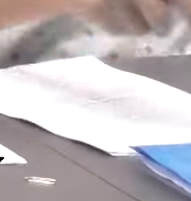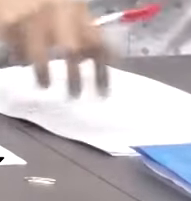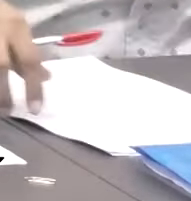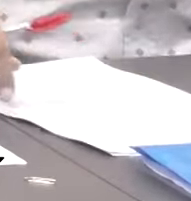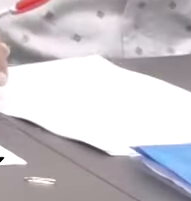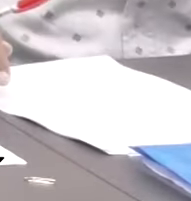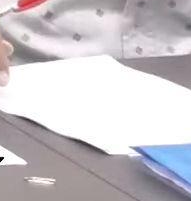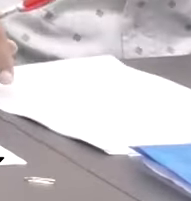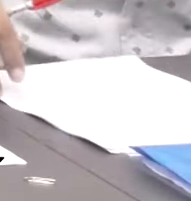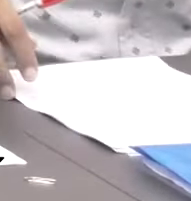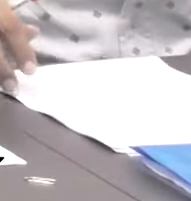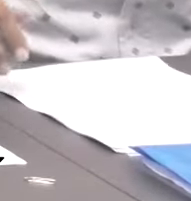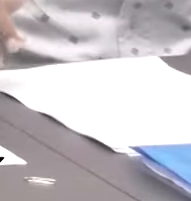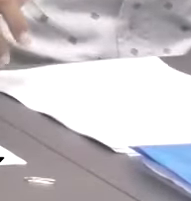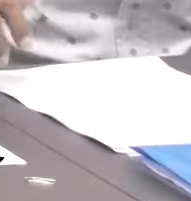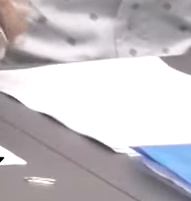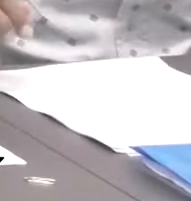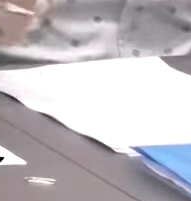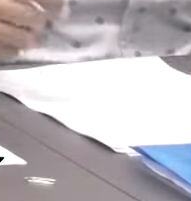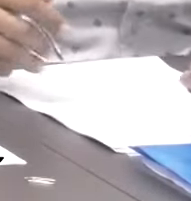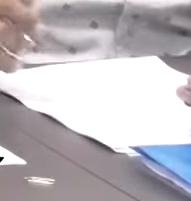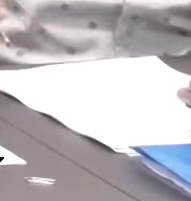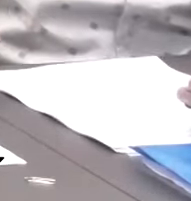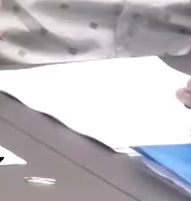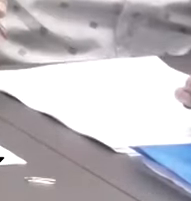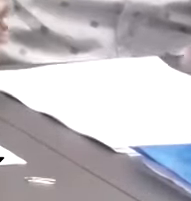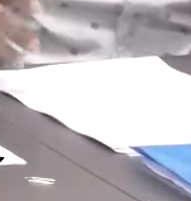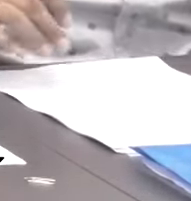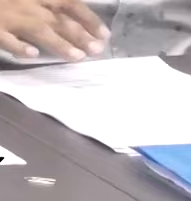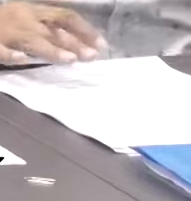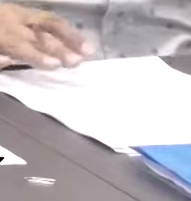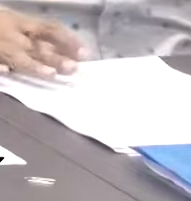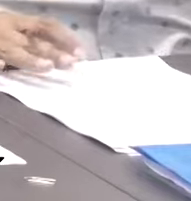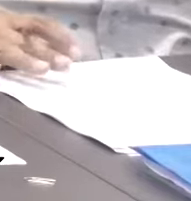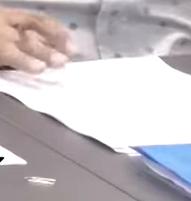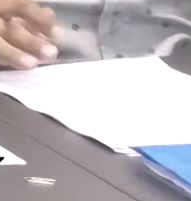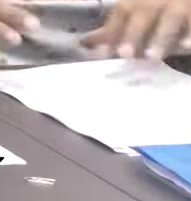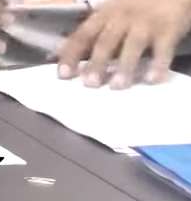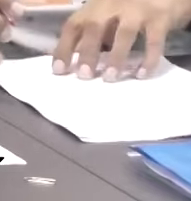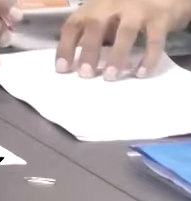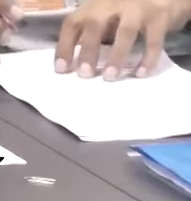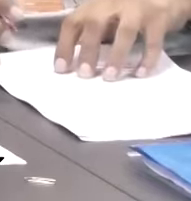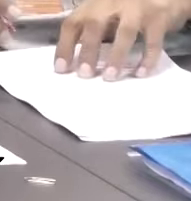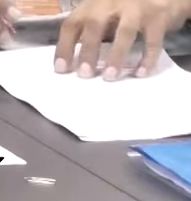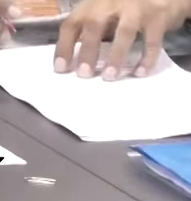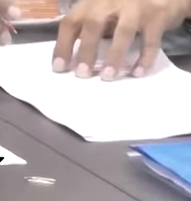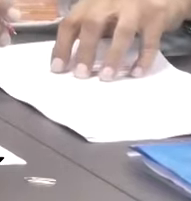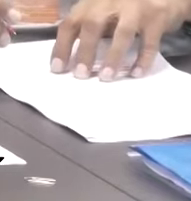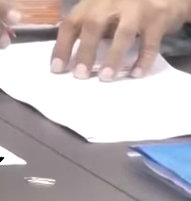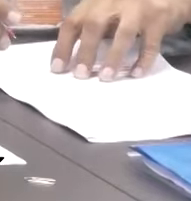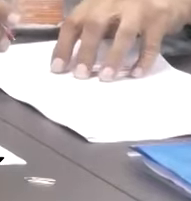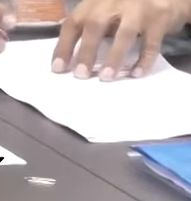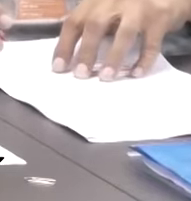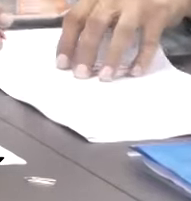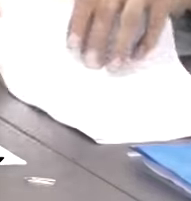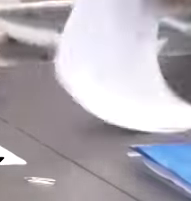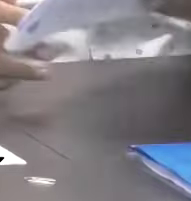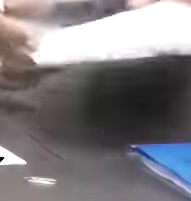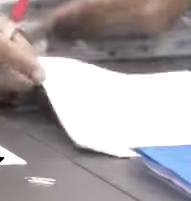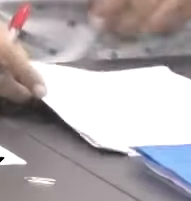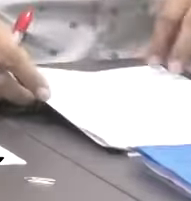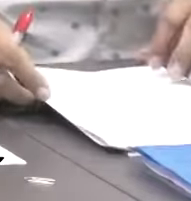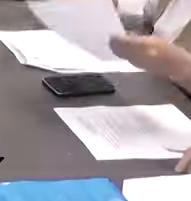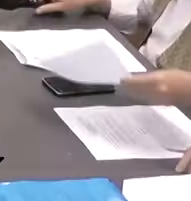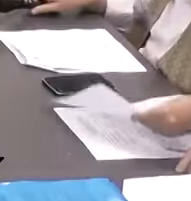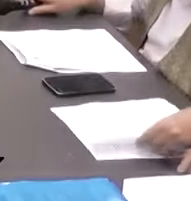Excelência. Vossa Excelência está retaliando de uma forma irracional. Mas eu quero aproveitar para declarar um amor eterno ao deputado Luiz Paulo. Está